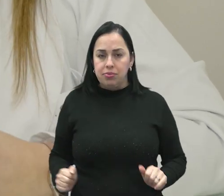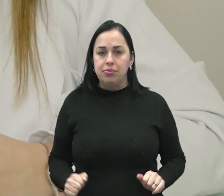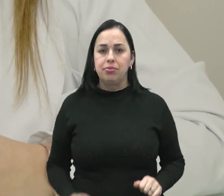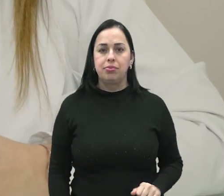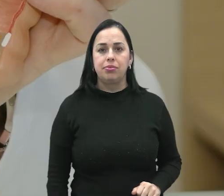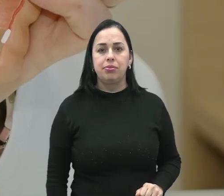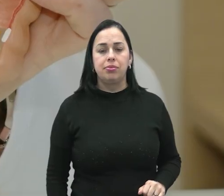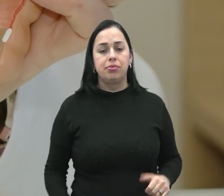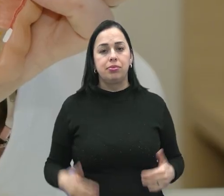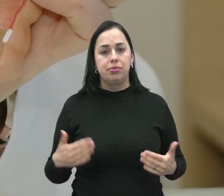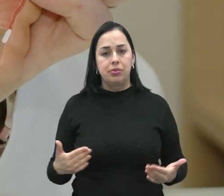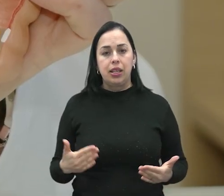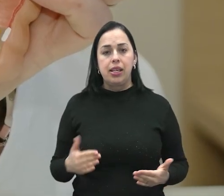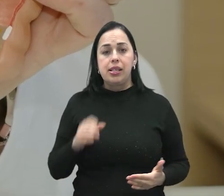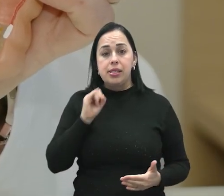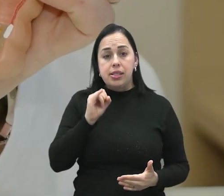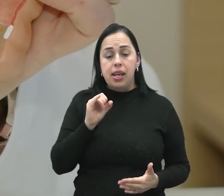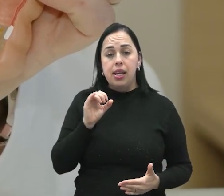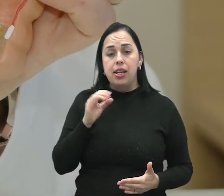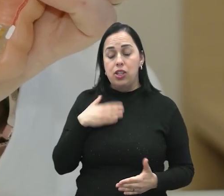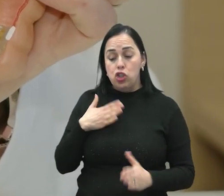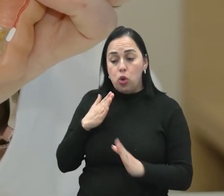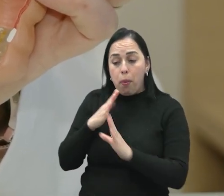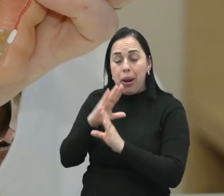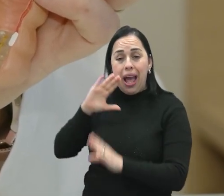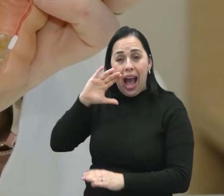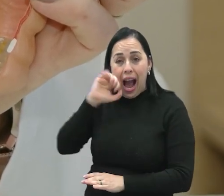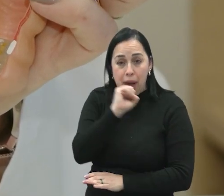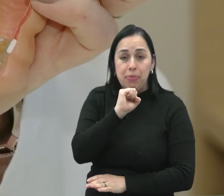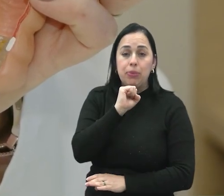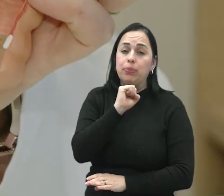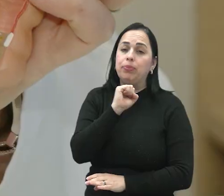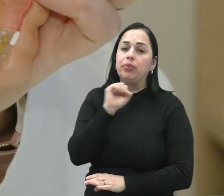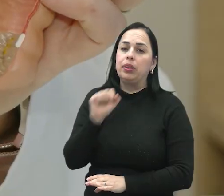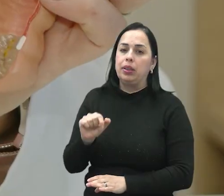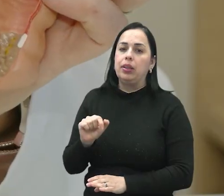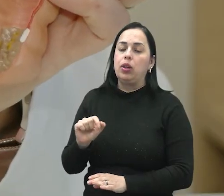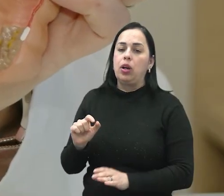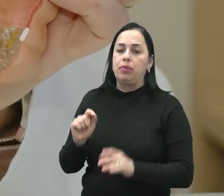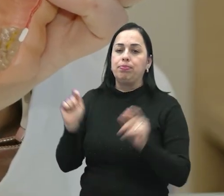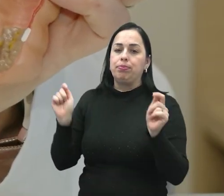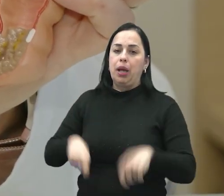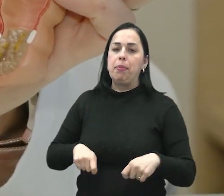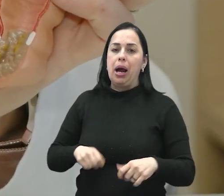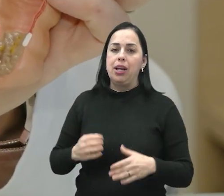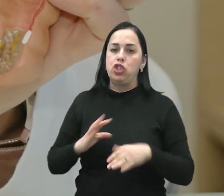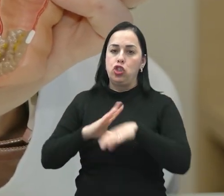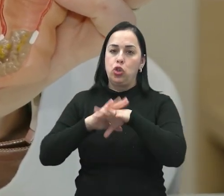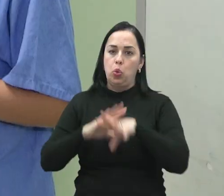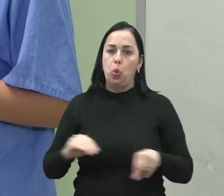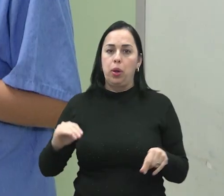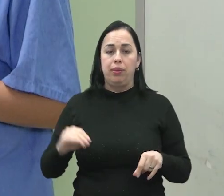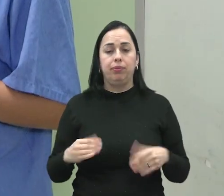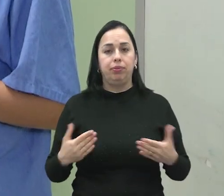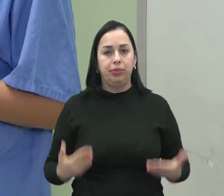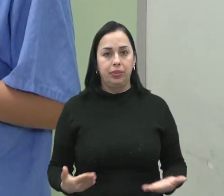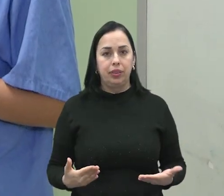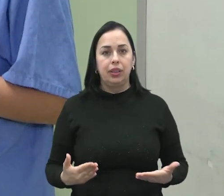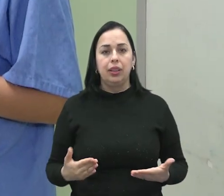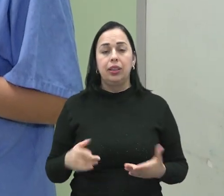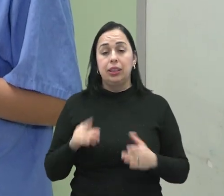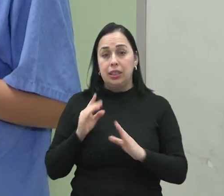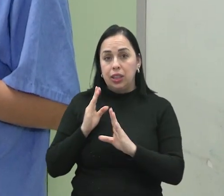deveriam estar ali. Quanto mais cedo o câncer de intestino é descoberto, maiores são as chances de cura. Em